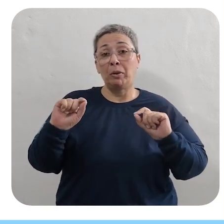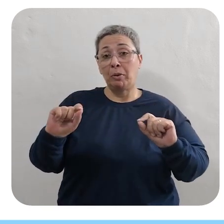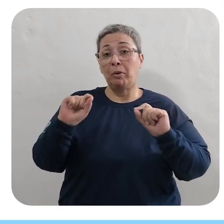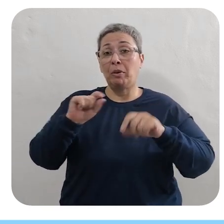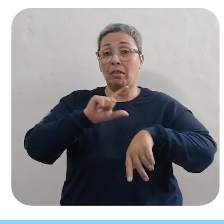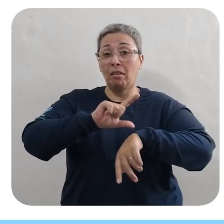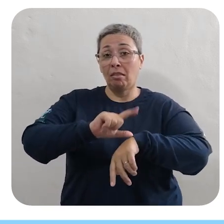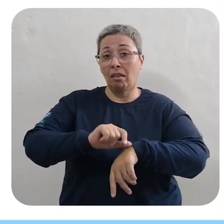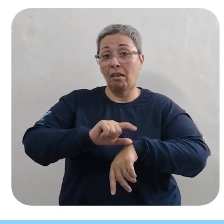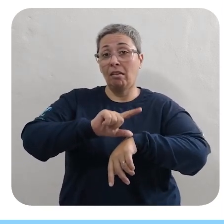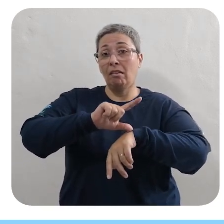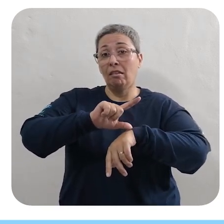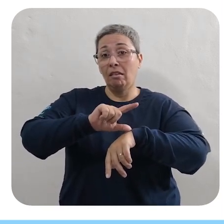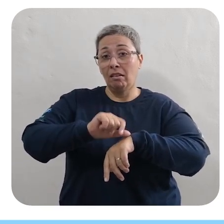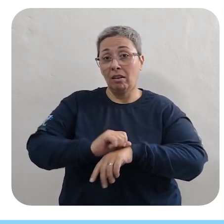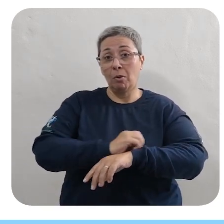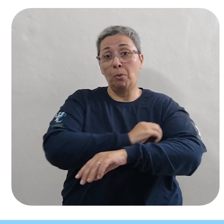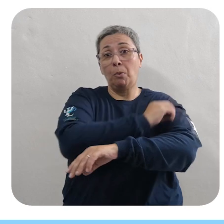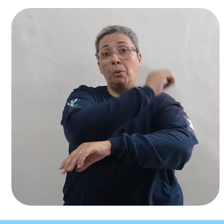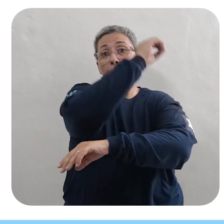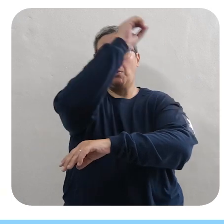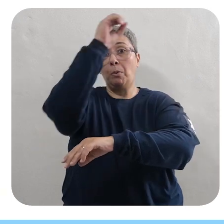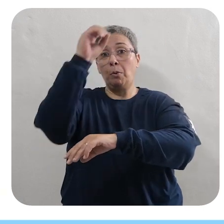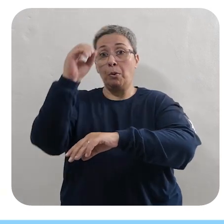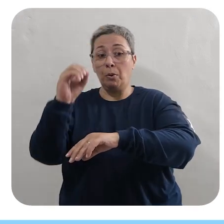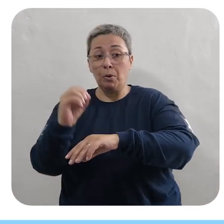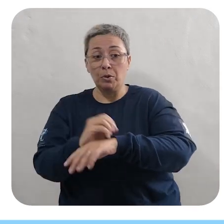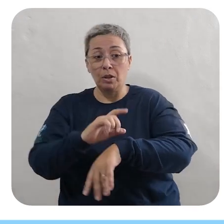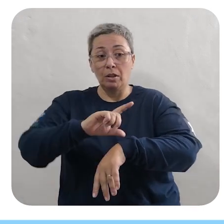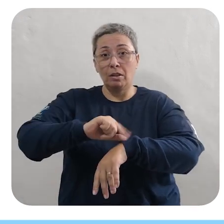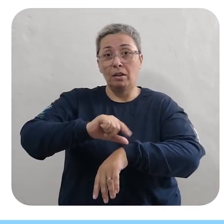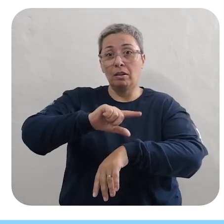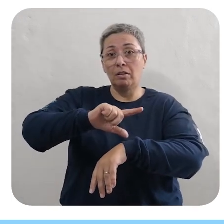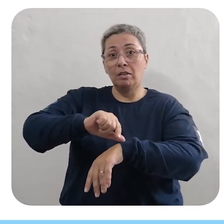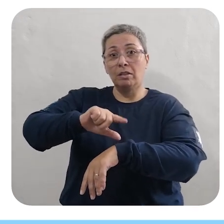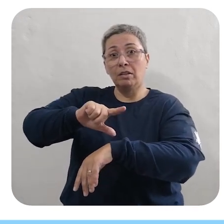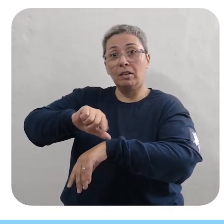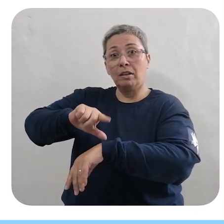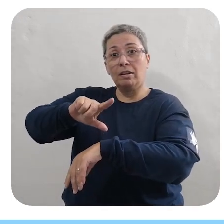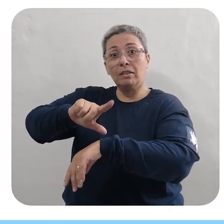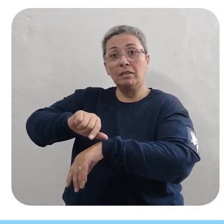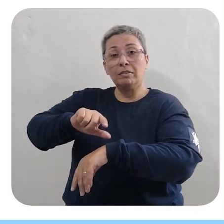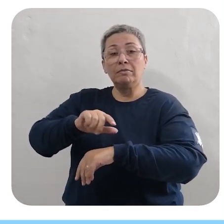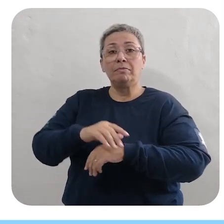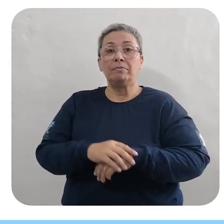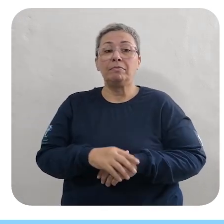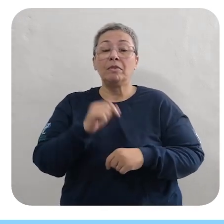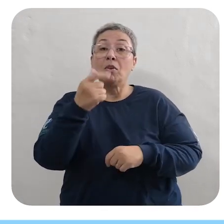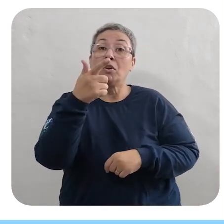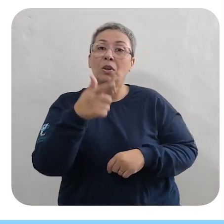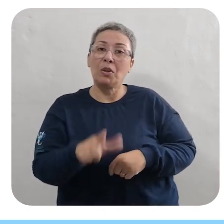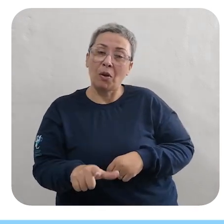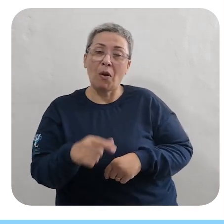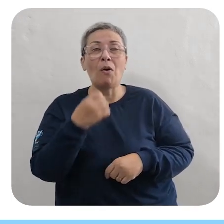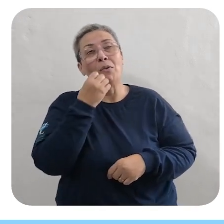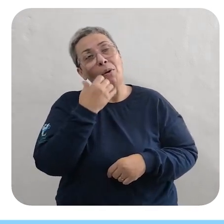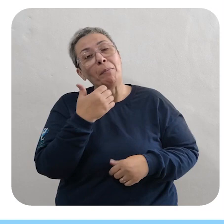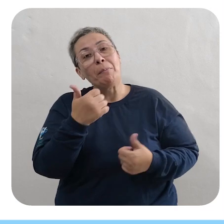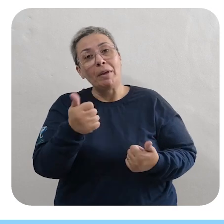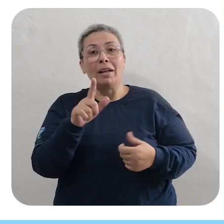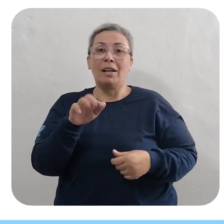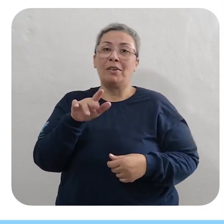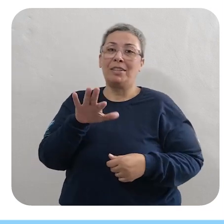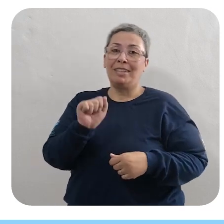a alegria de fazer meu tic-tac de noite, noite e dia. Tic-tac, tic-tac, tic-tac.